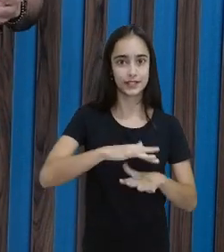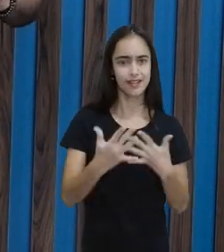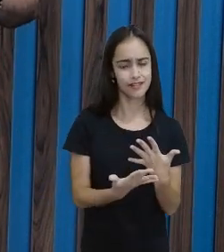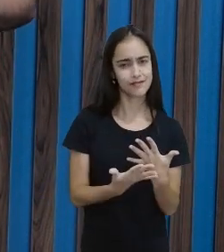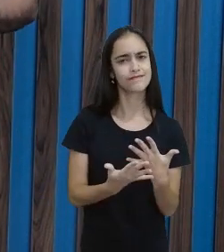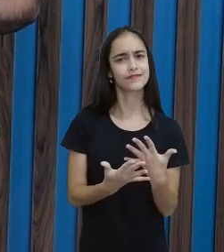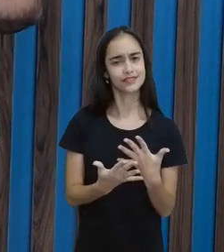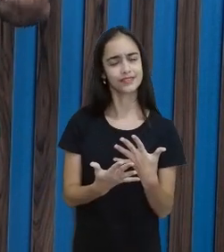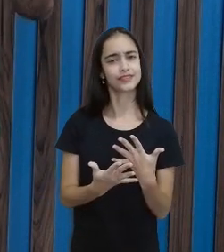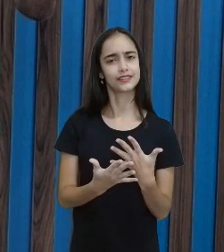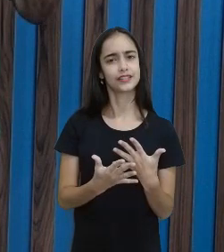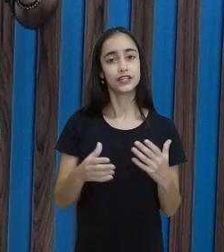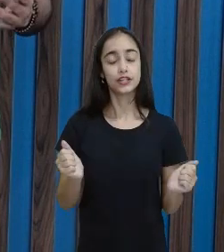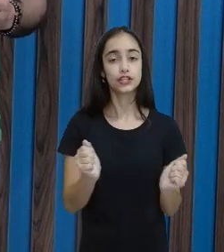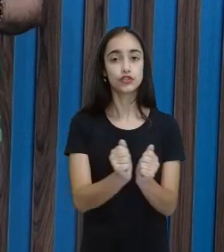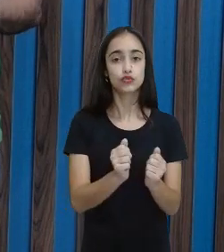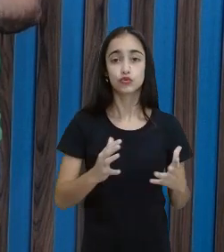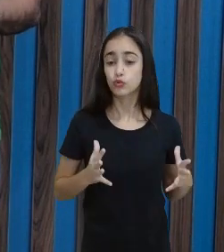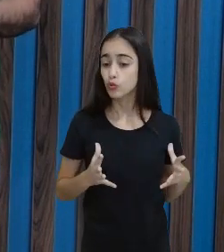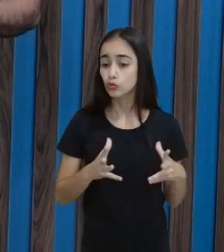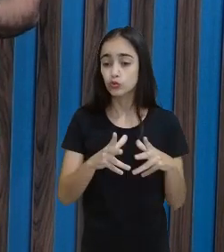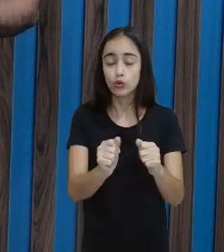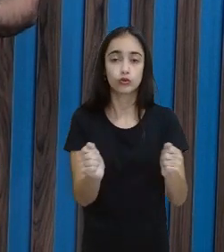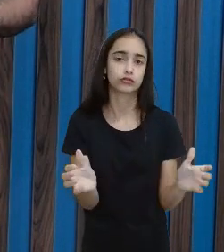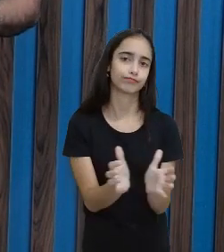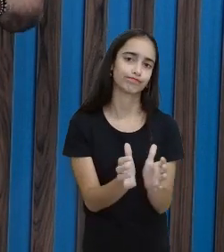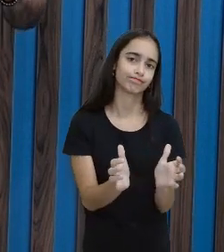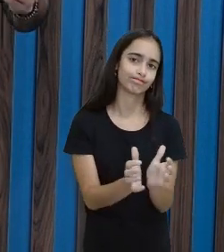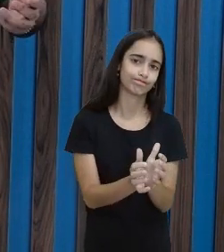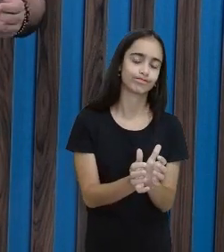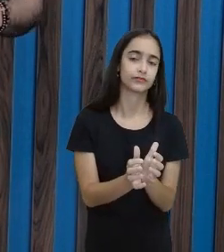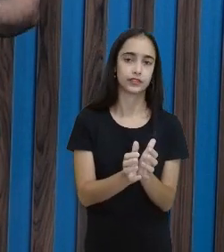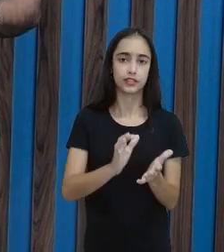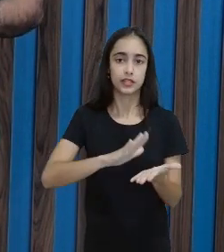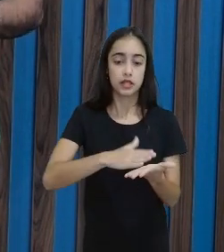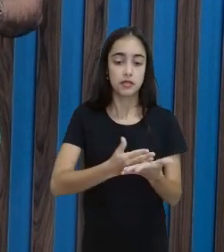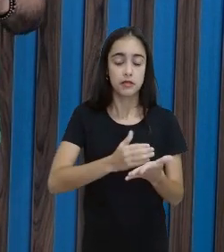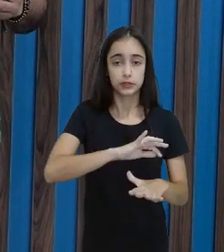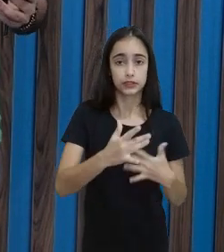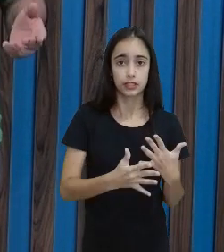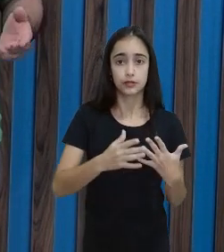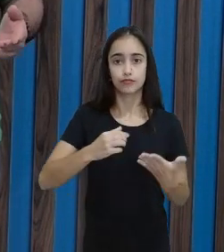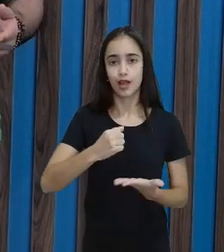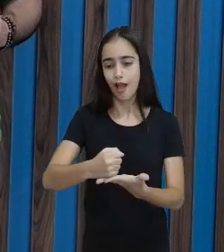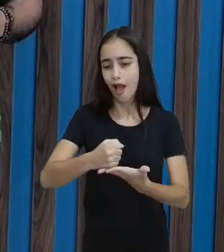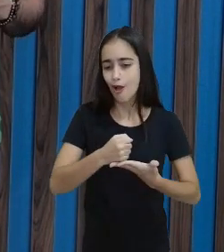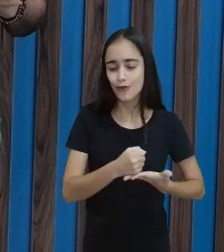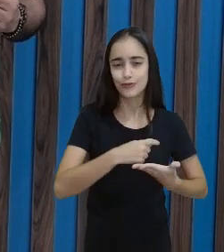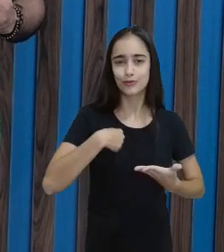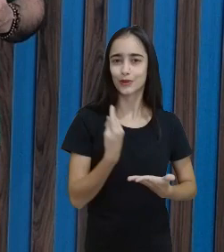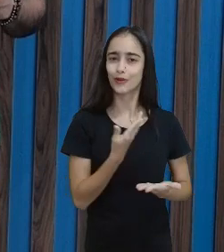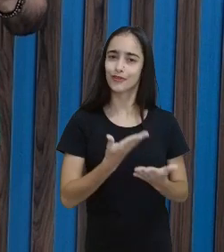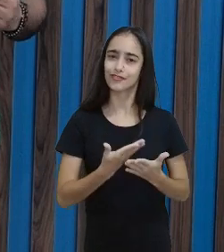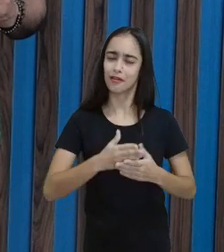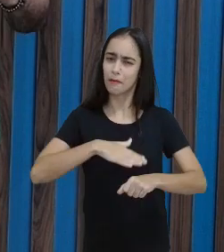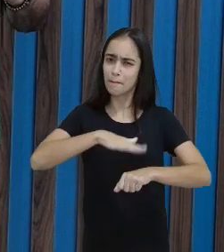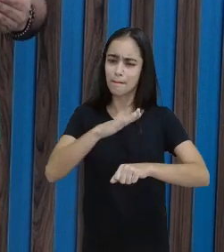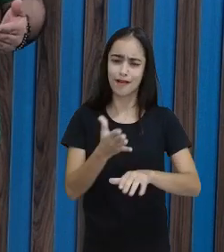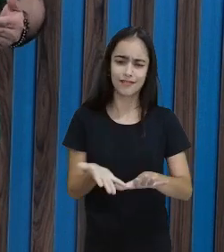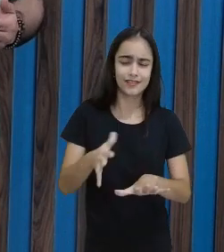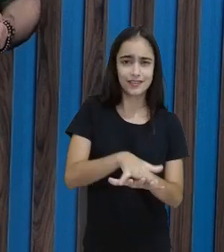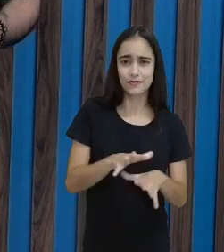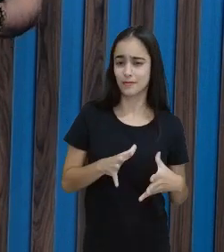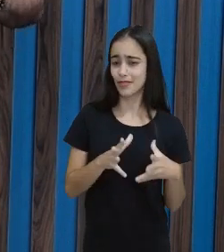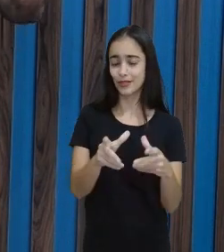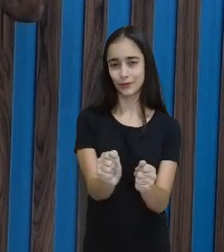que junto com toda a equipe de intérprete de Libras nos ajudam para que nossas aulas se tornem mais acessíveis para todos e